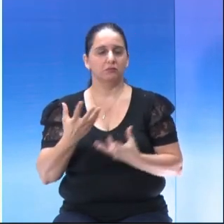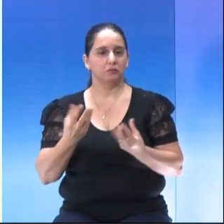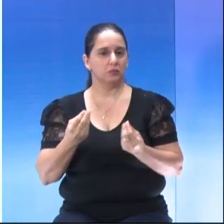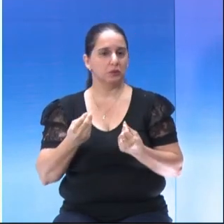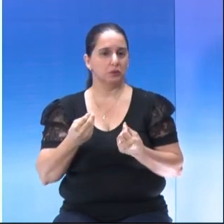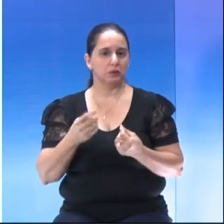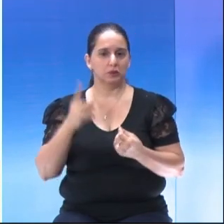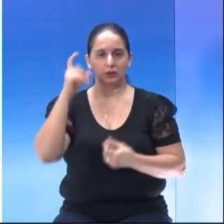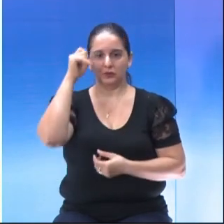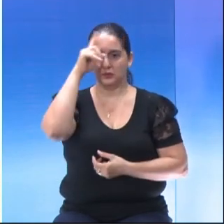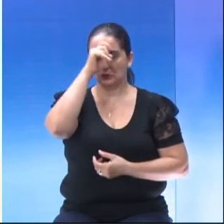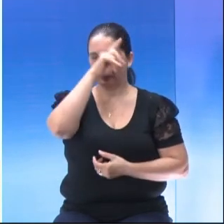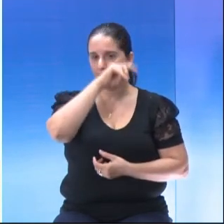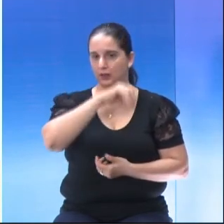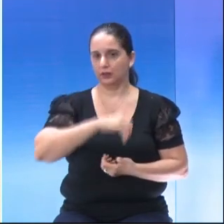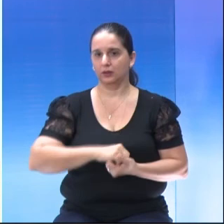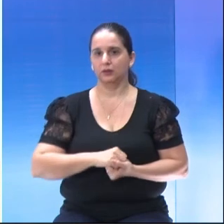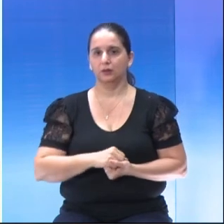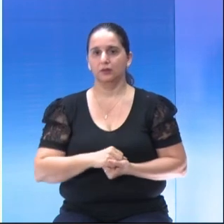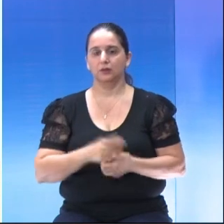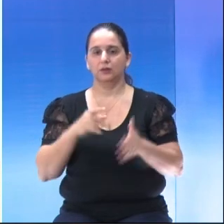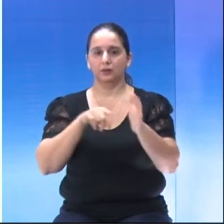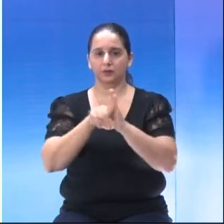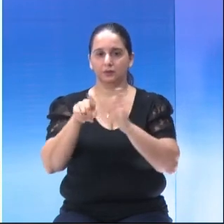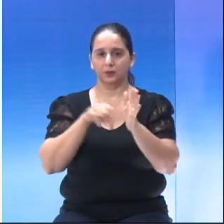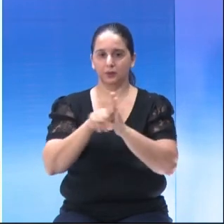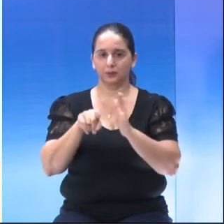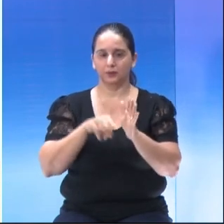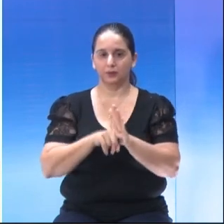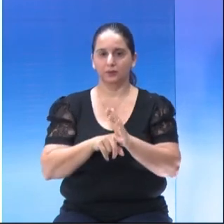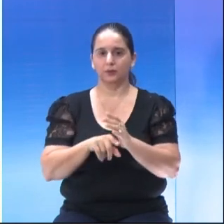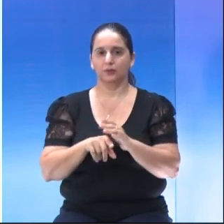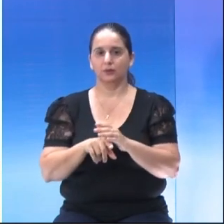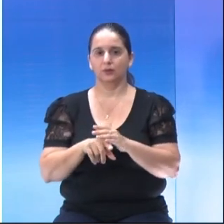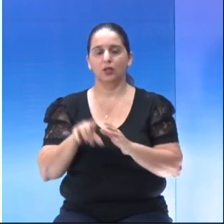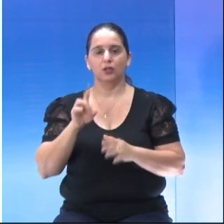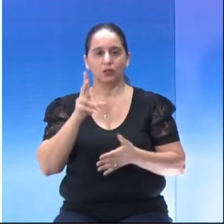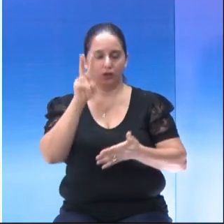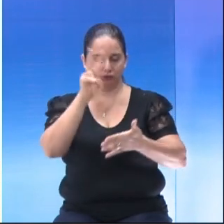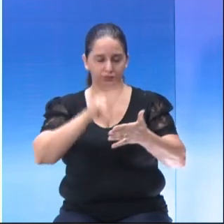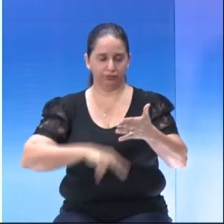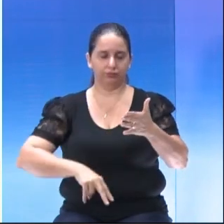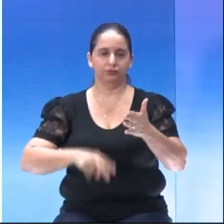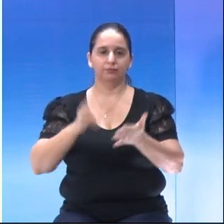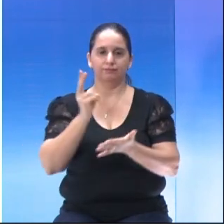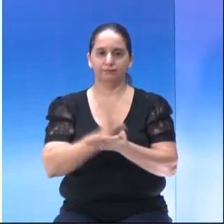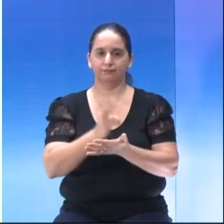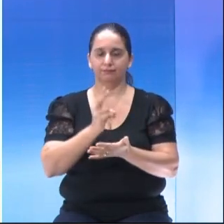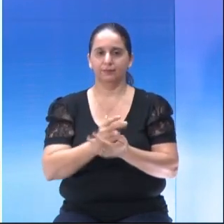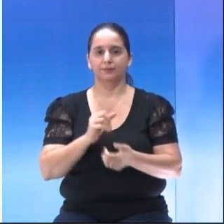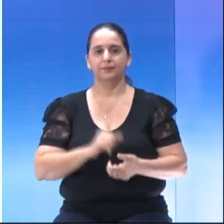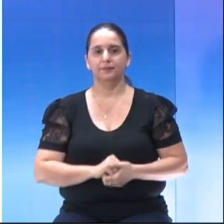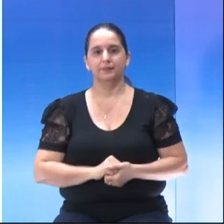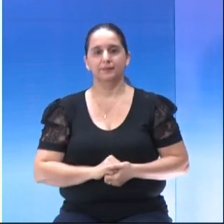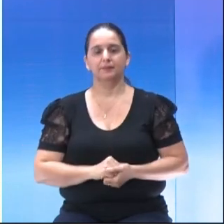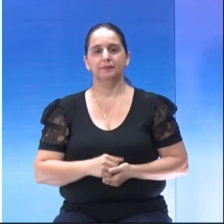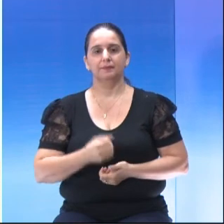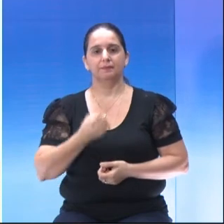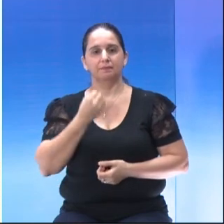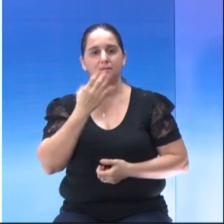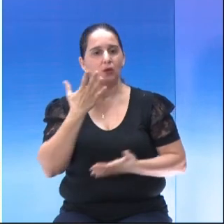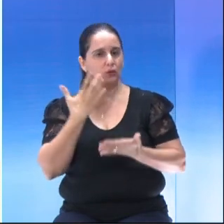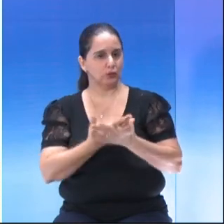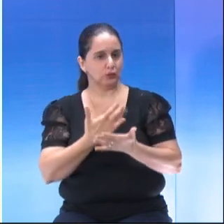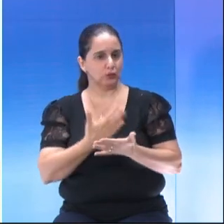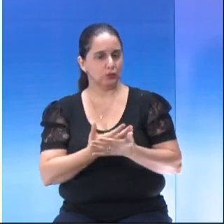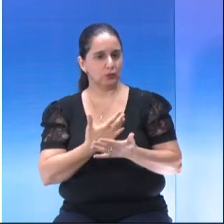muita coisa, sem muita elaboração no enunciado, né? Só uma questão de leitura mesmo, pessoal. Então, beleza,